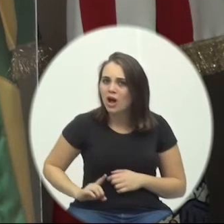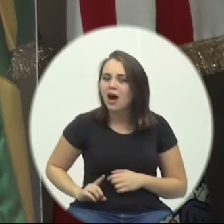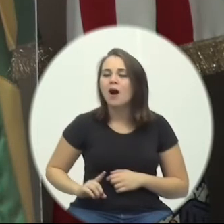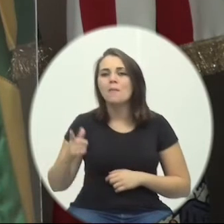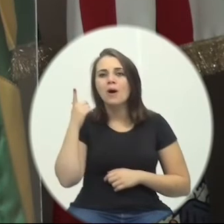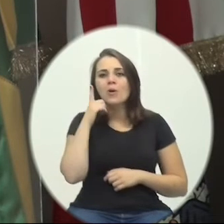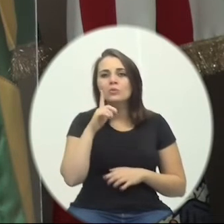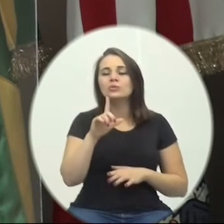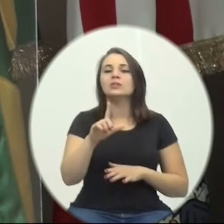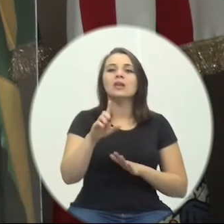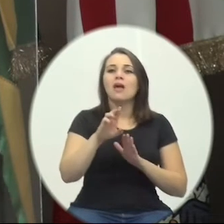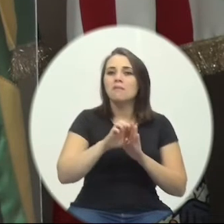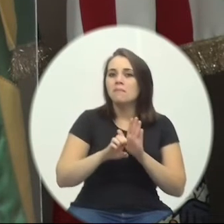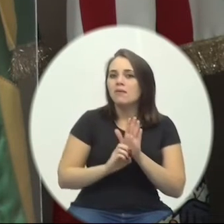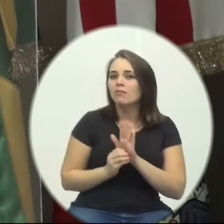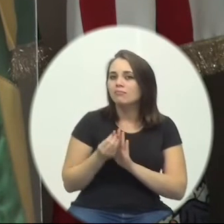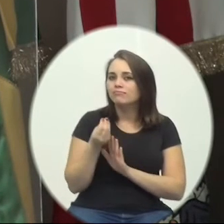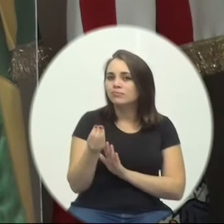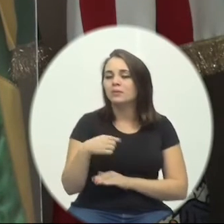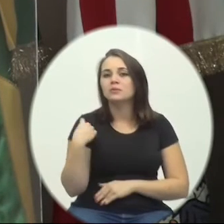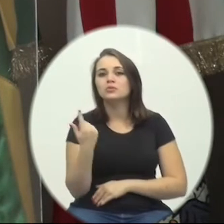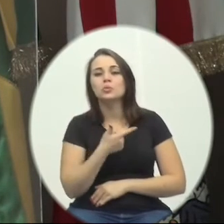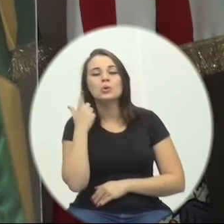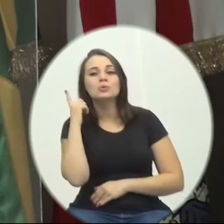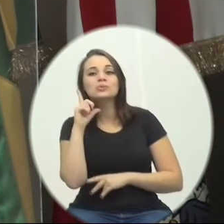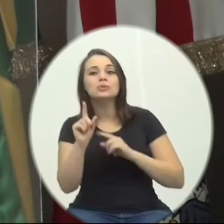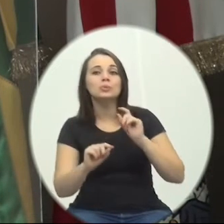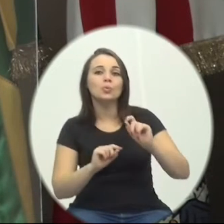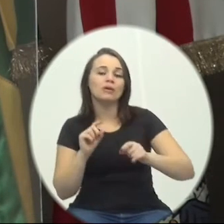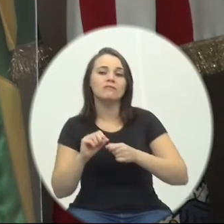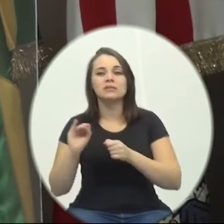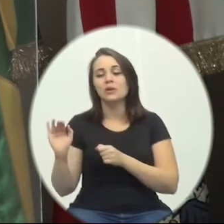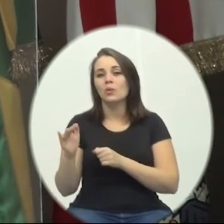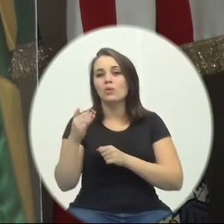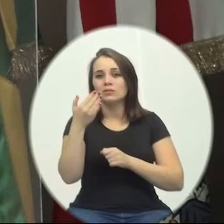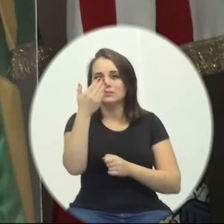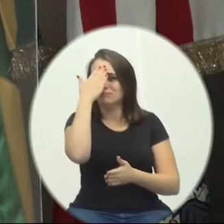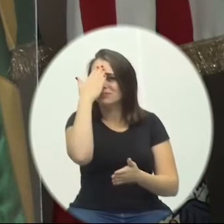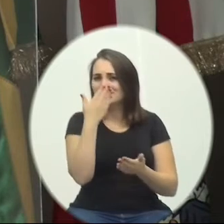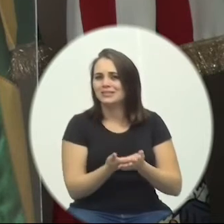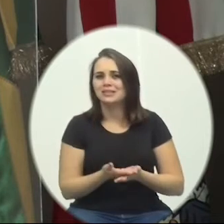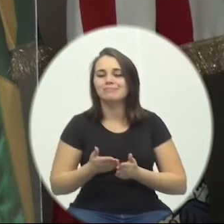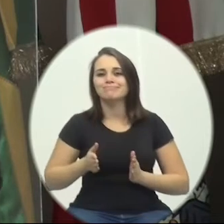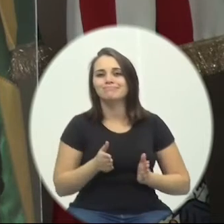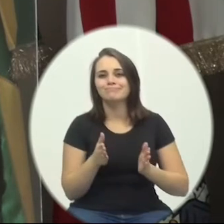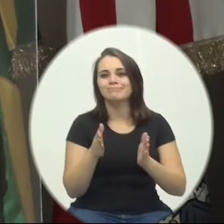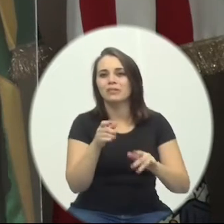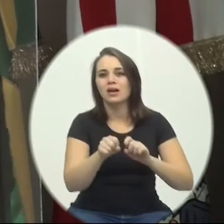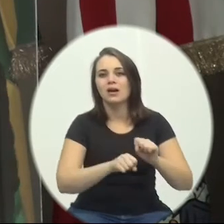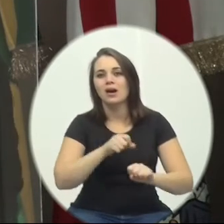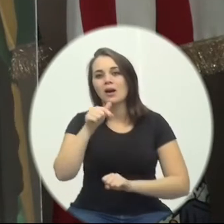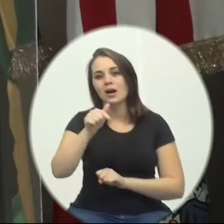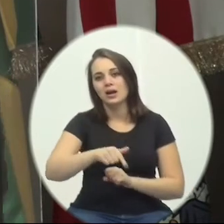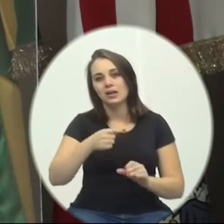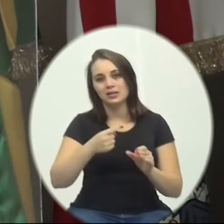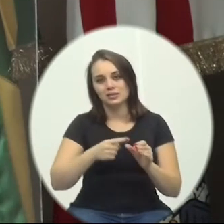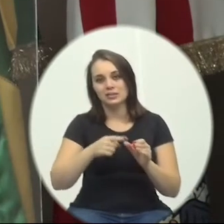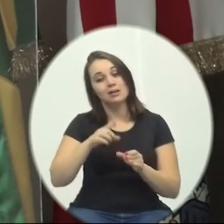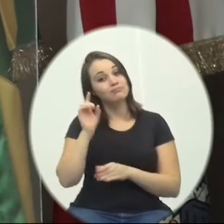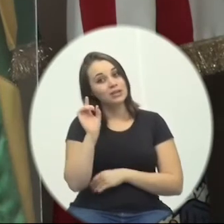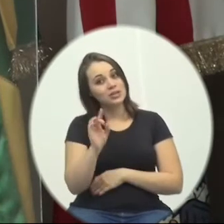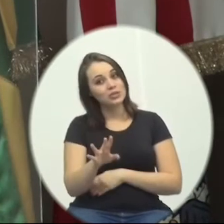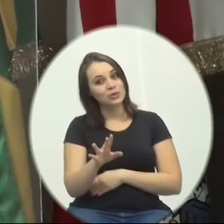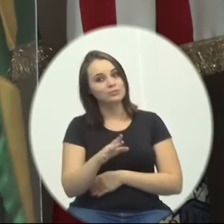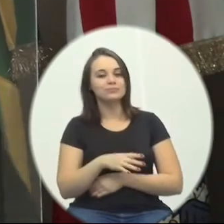liberar emendas para que a gente possa unir aí força e efetivar o mais rápido possível uma ciclovia aqui na nossa cidade. Era isso,